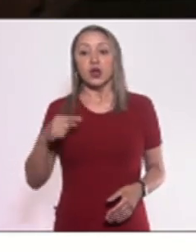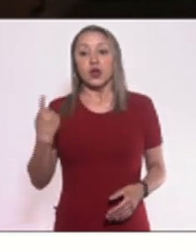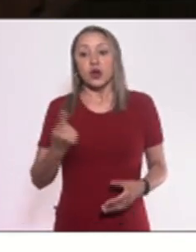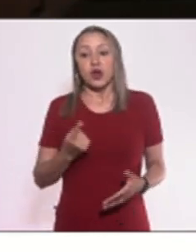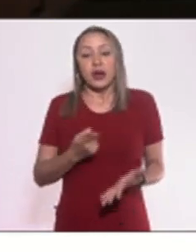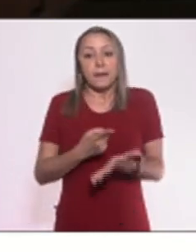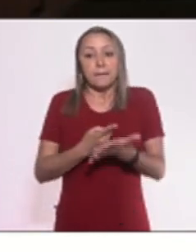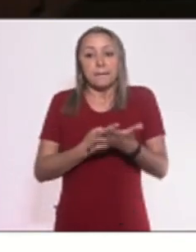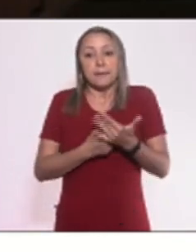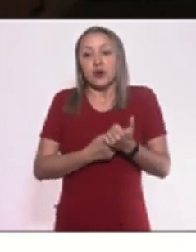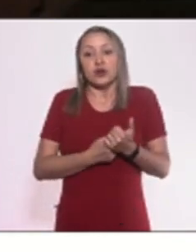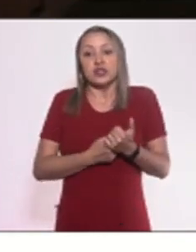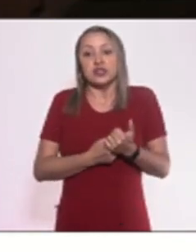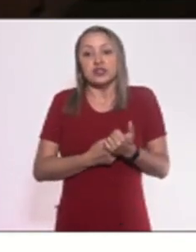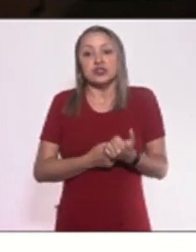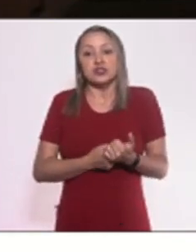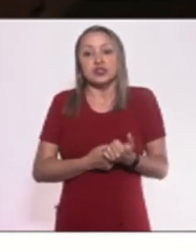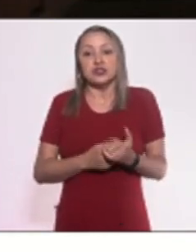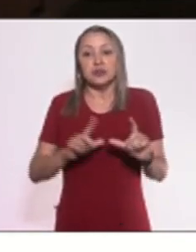para cometer crime.